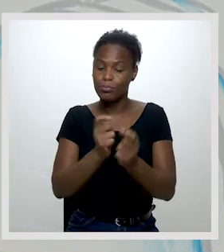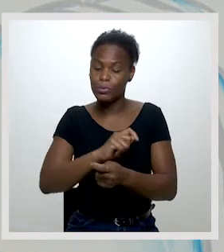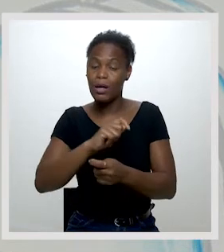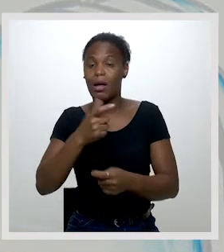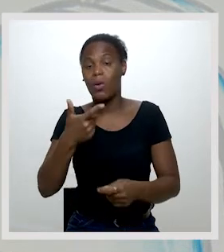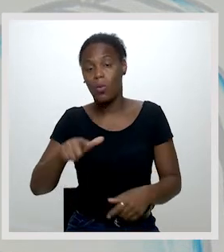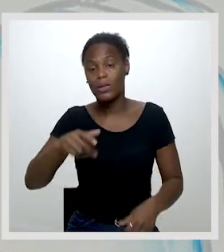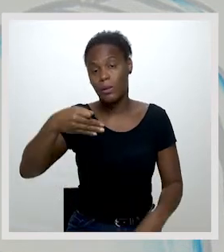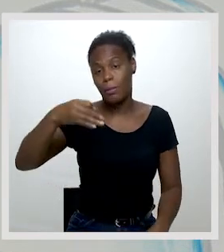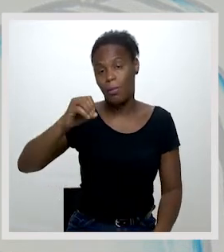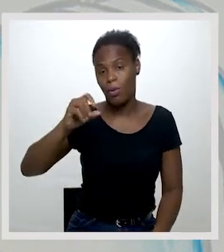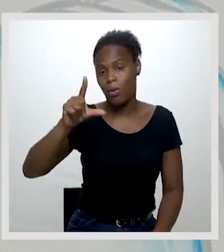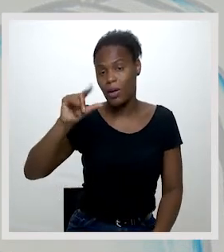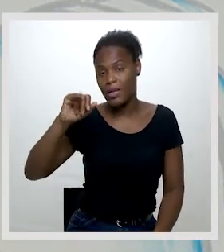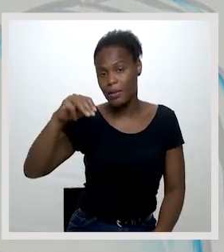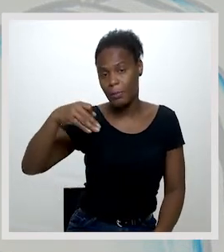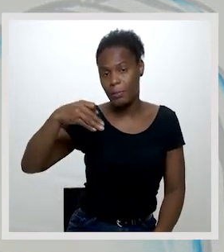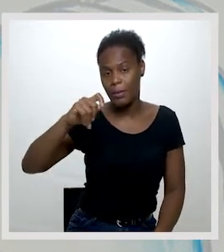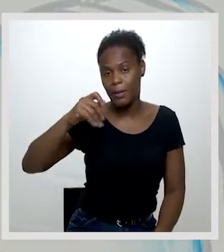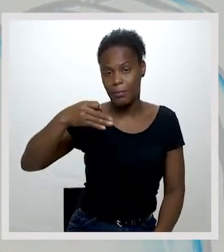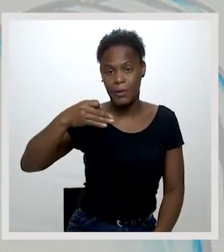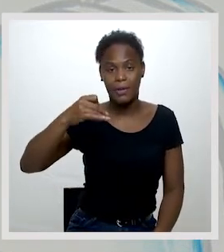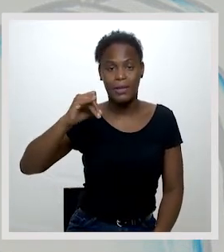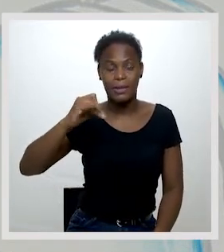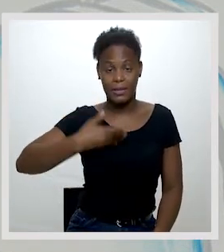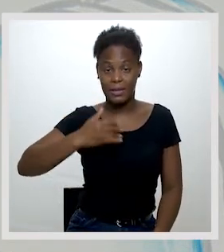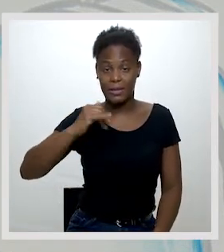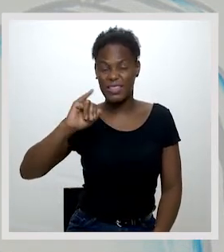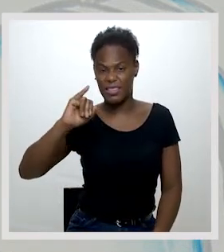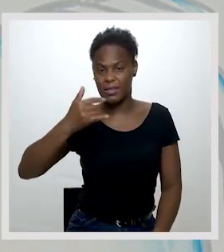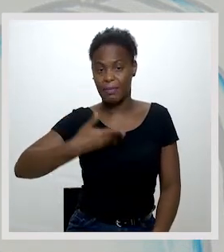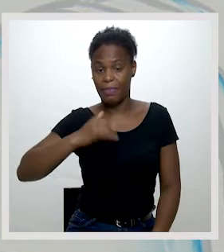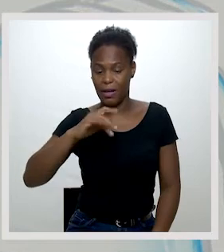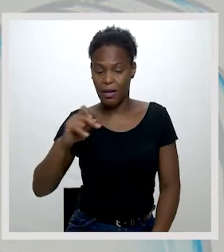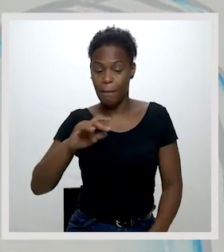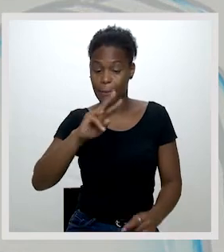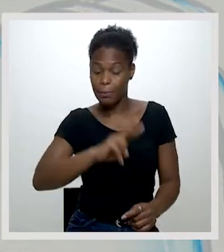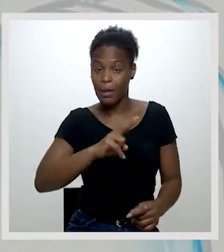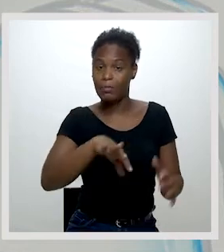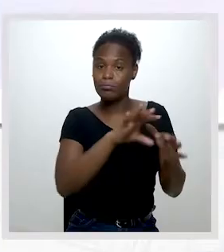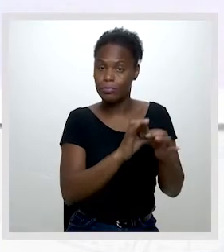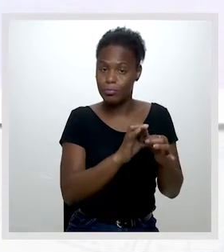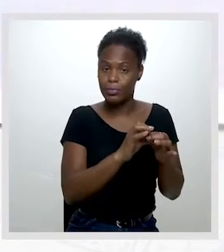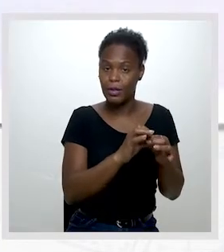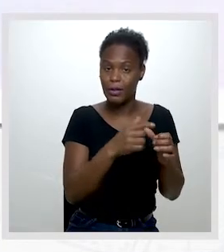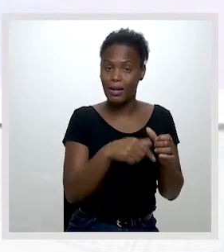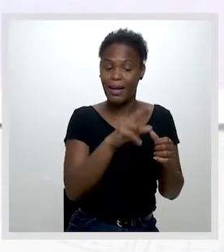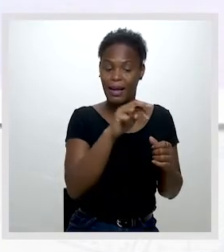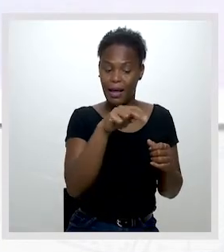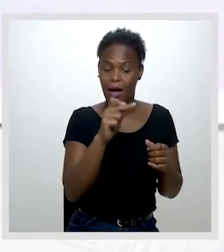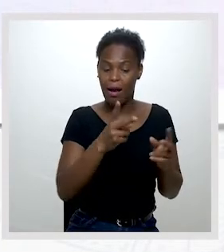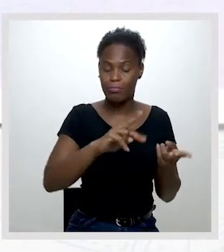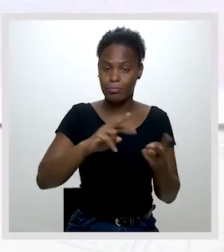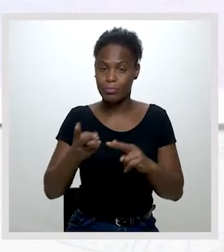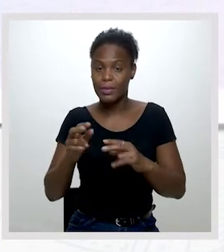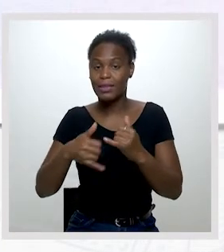vocês podem ver, temos aqui o primeiro aminoácido que está ligado, não é? Está ligado aqui ao seu RNA de transferência e